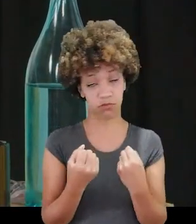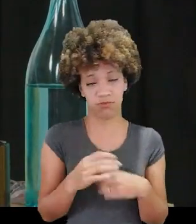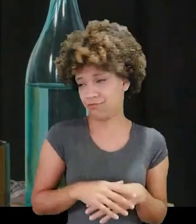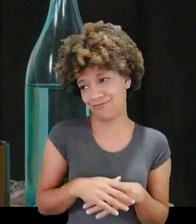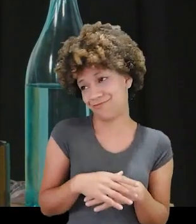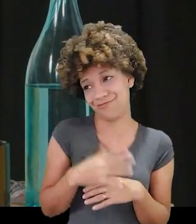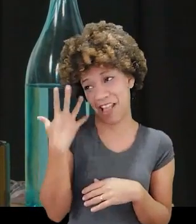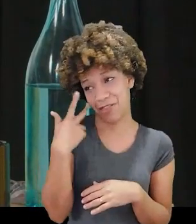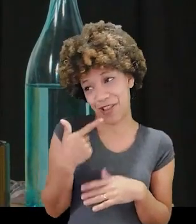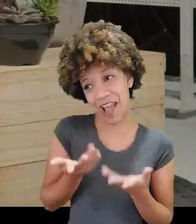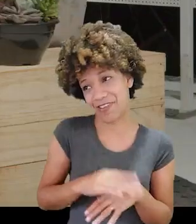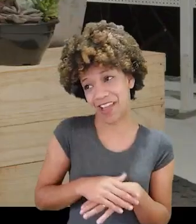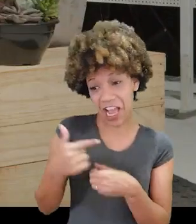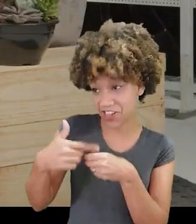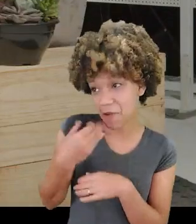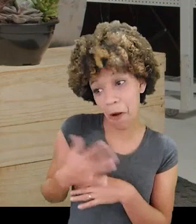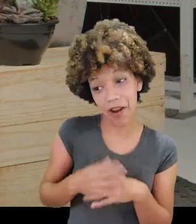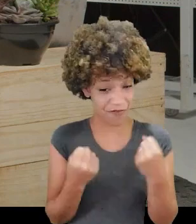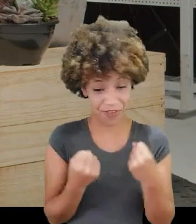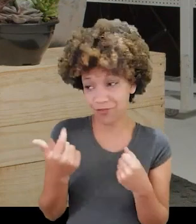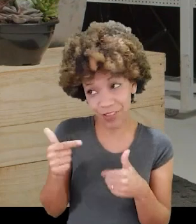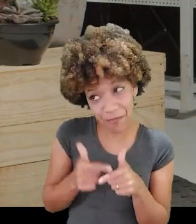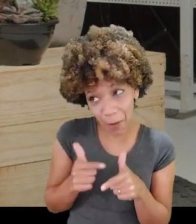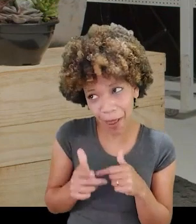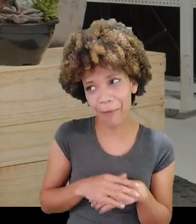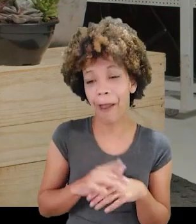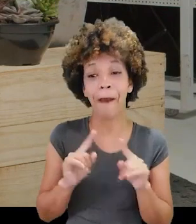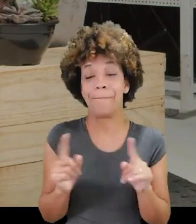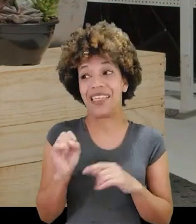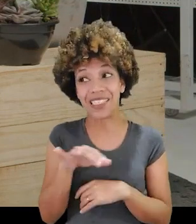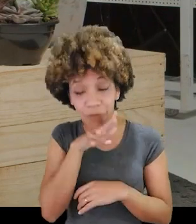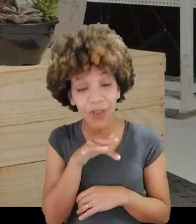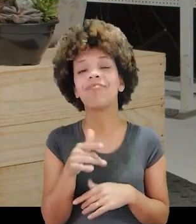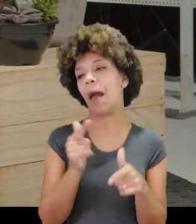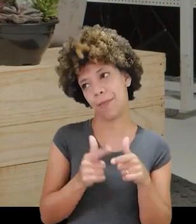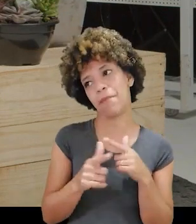ele anda não dá uma você vai dar